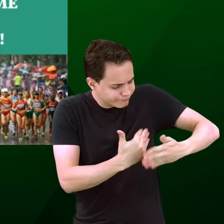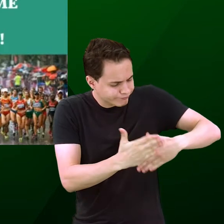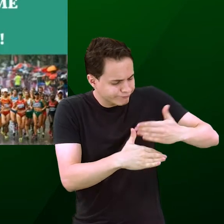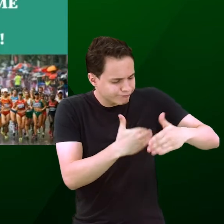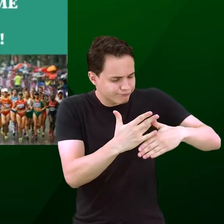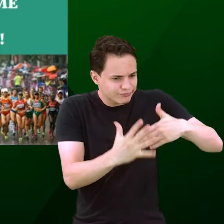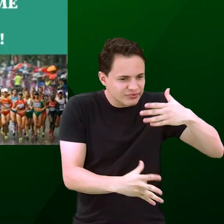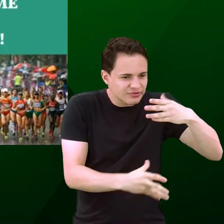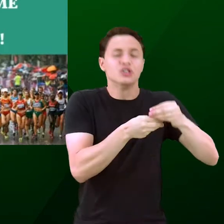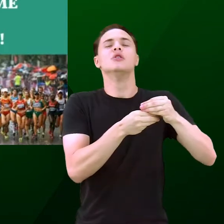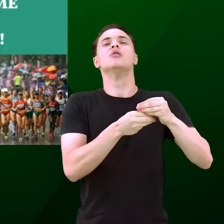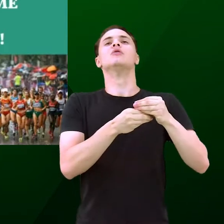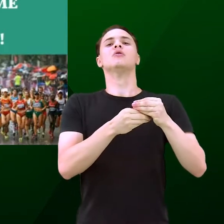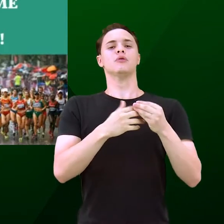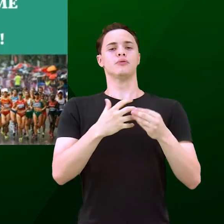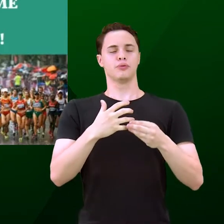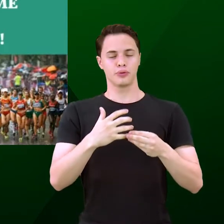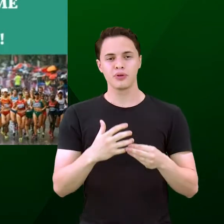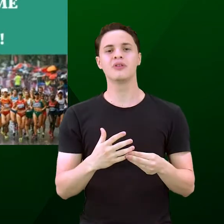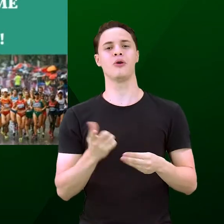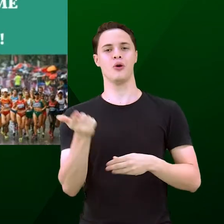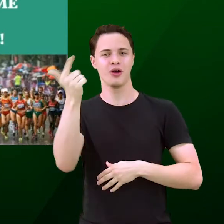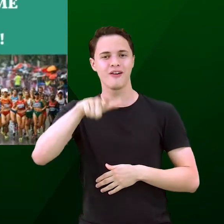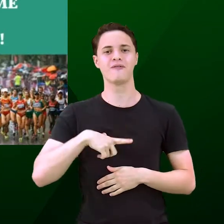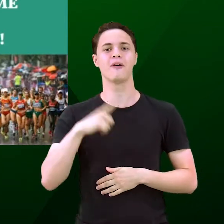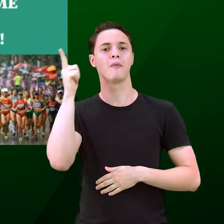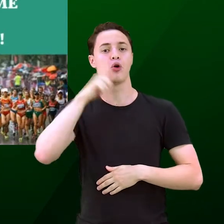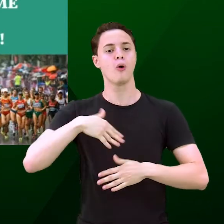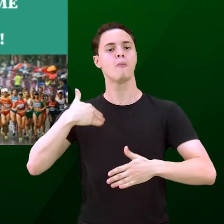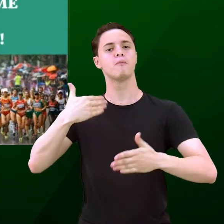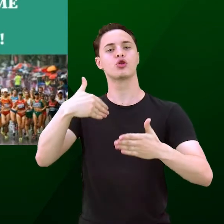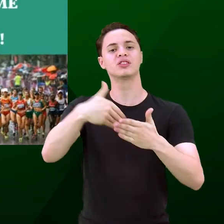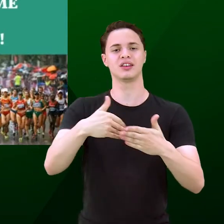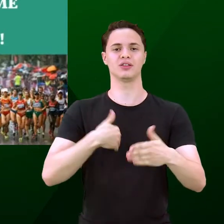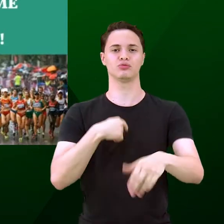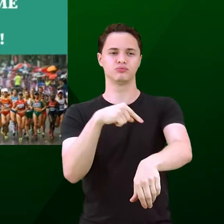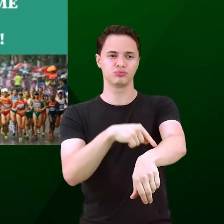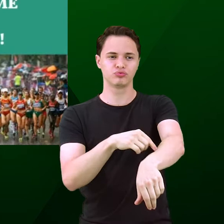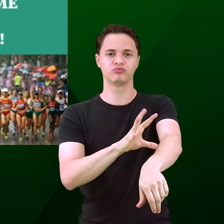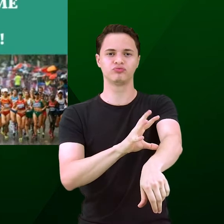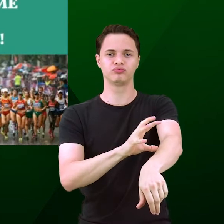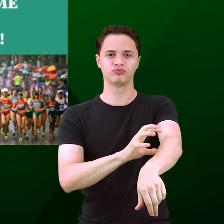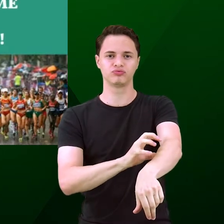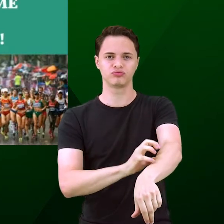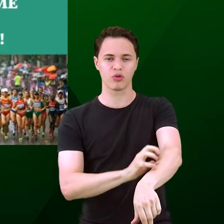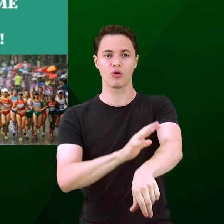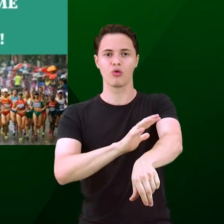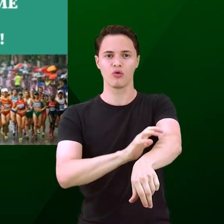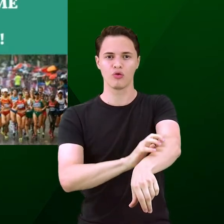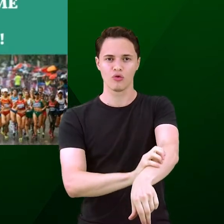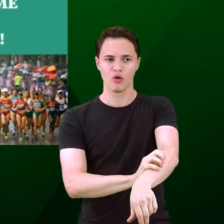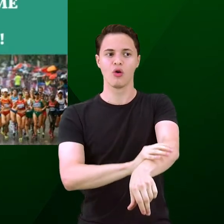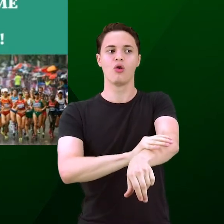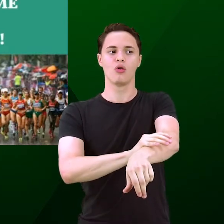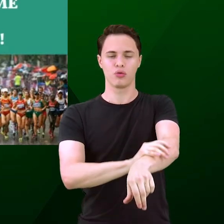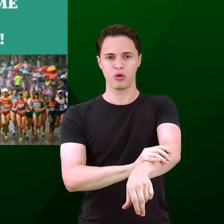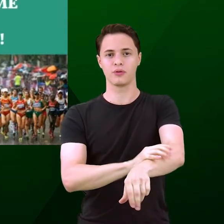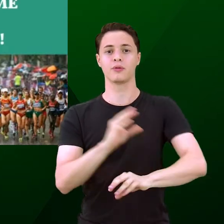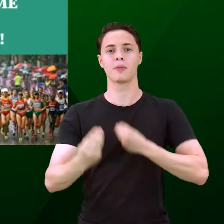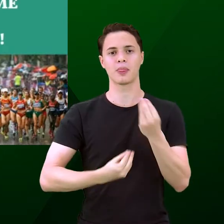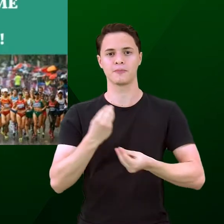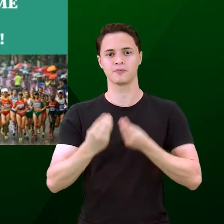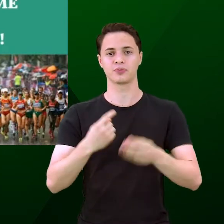Como controlar o que eu planejei para fazer? Isso é o que a gente vai ver, né, nesse tópico aqui, que é um tópico mais amplo, que